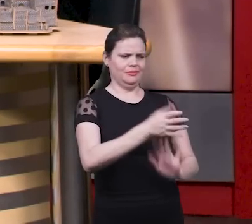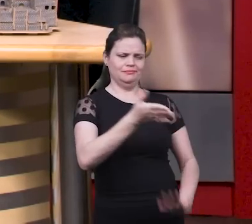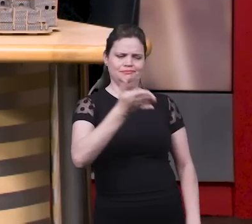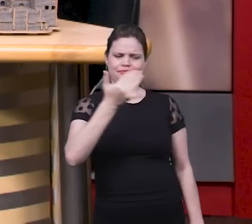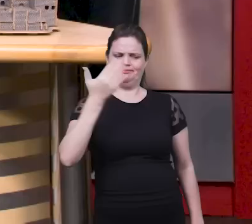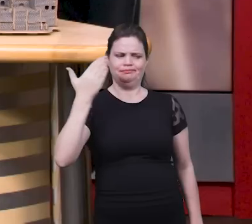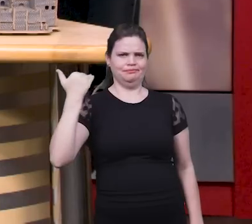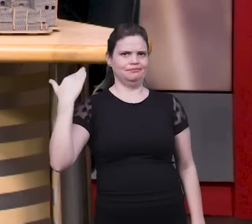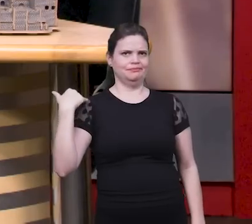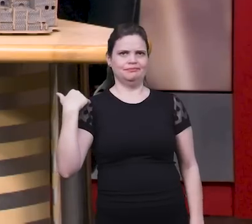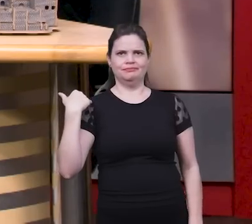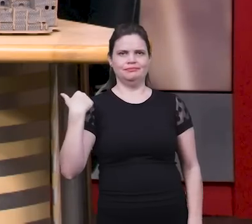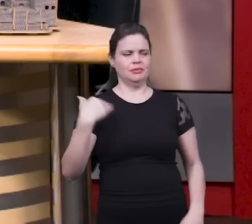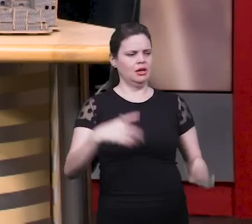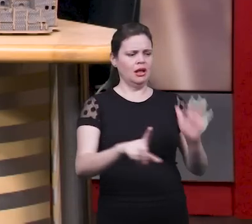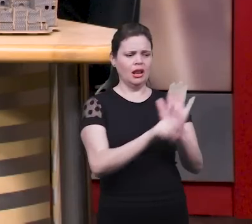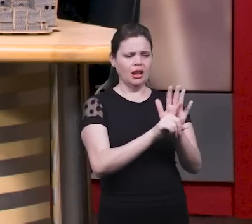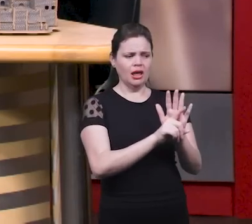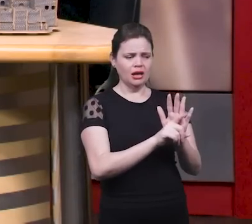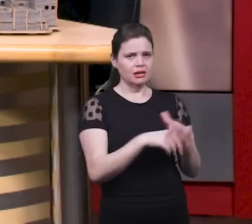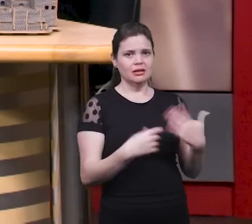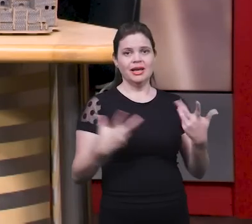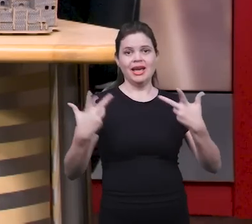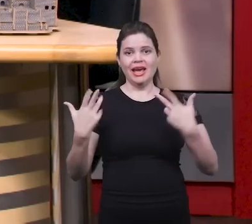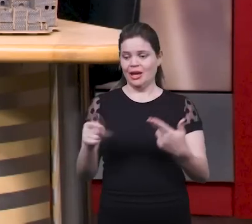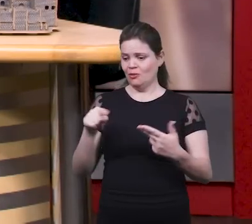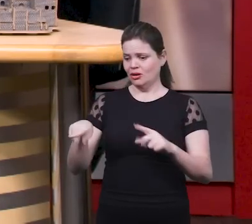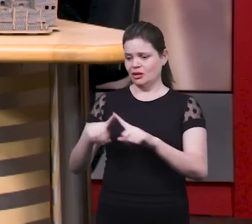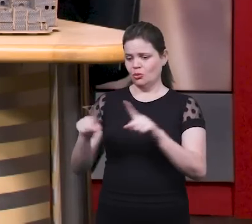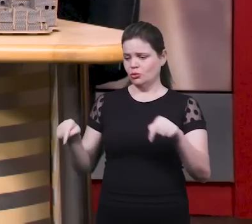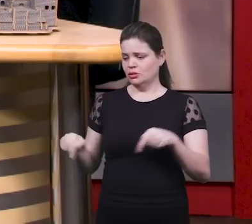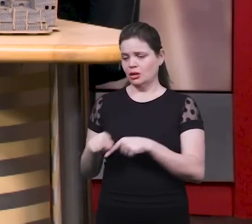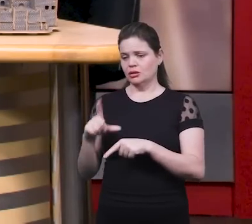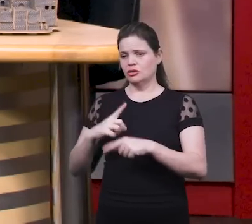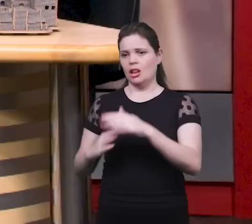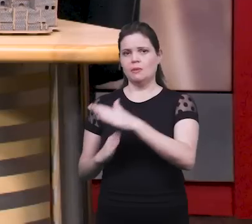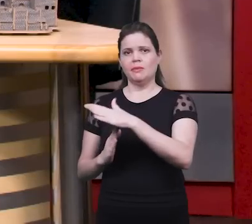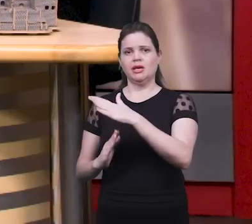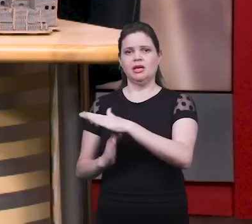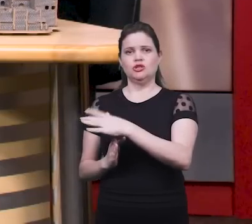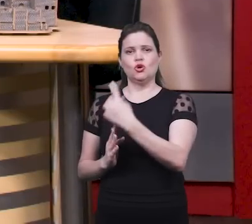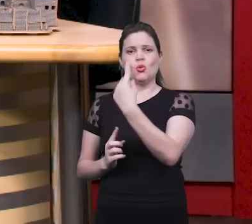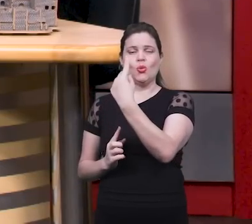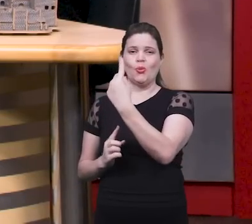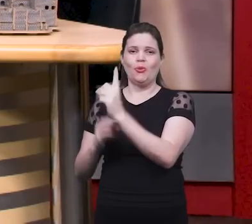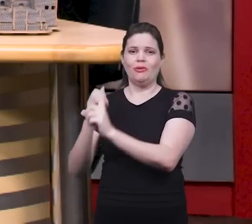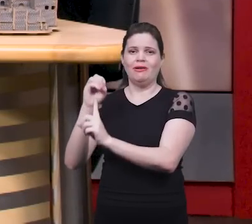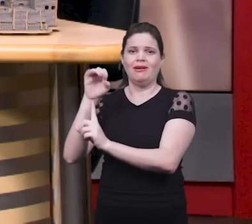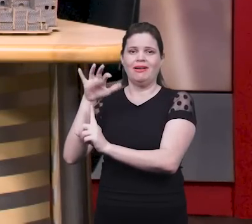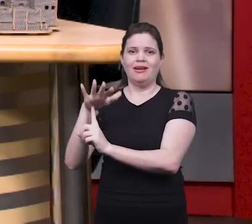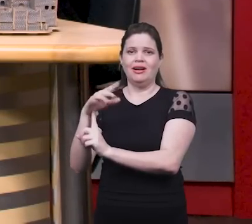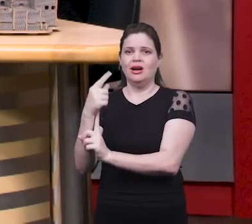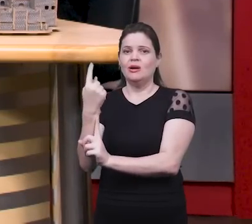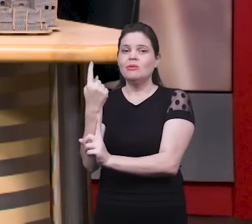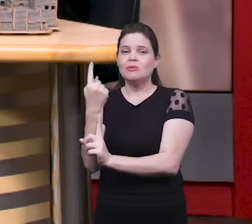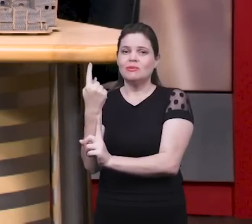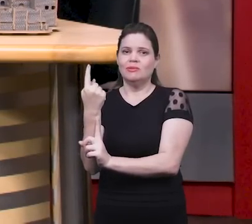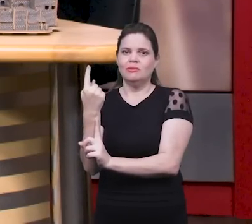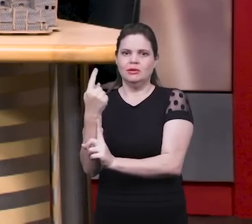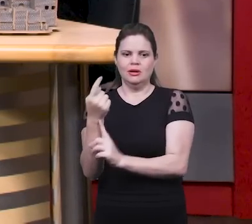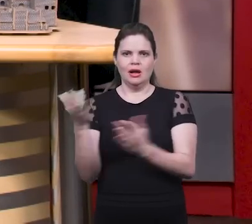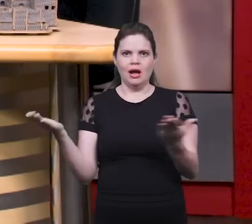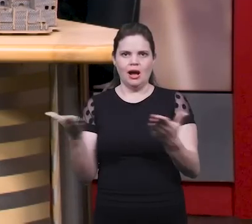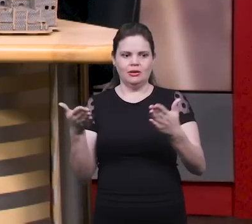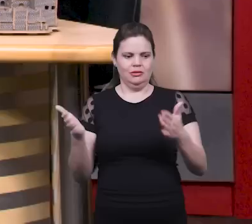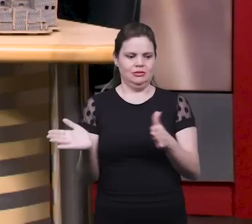falou que a lei, o limite tinha um tanque ali com limite, agora a graça é uma operação de Deus sem limite, né? E nesse texto confirma,